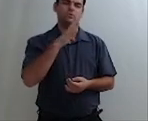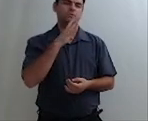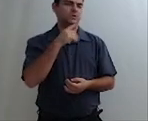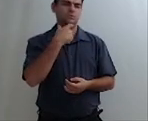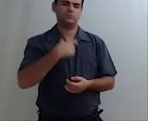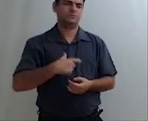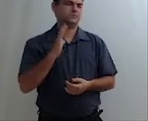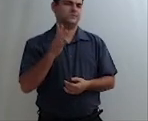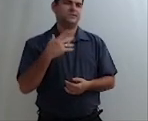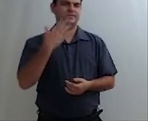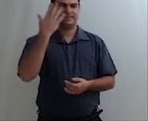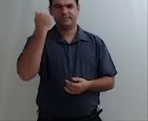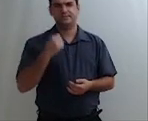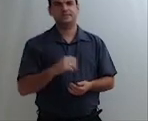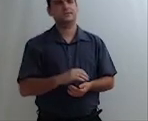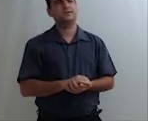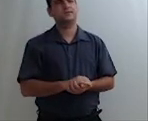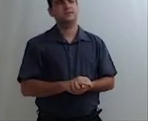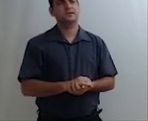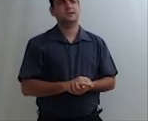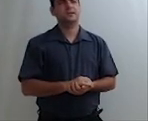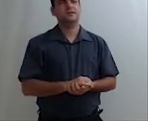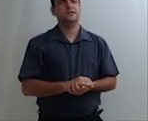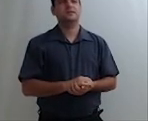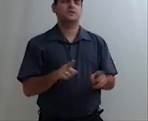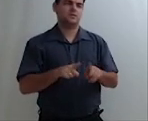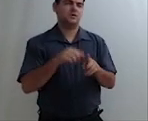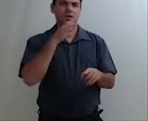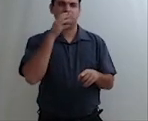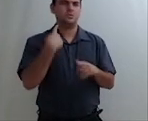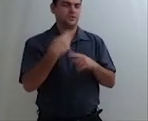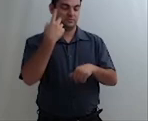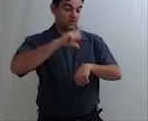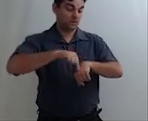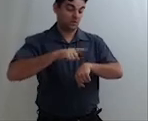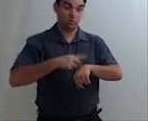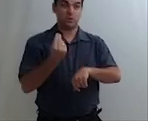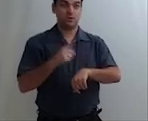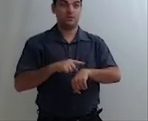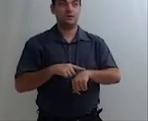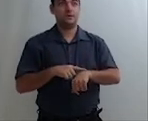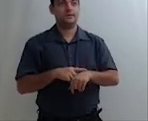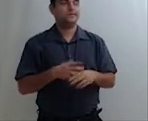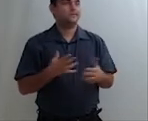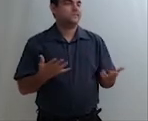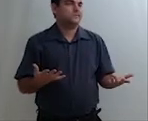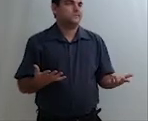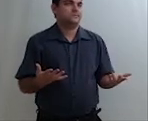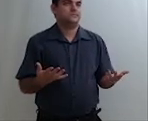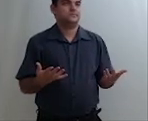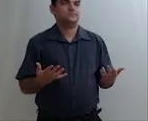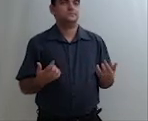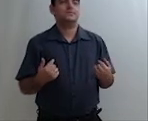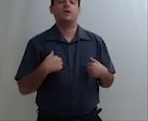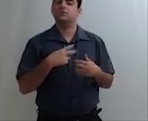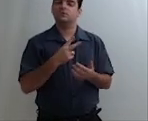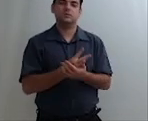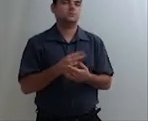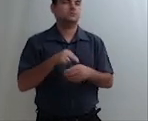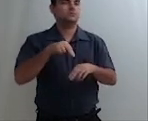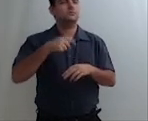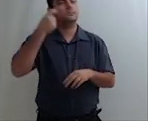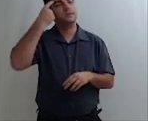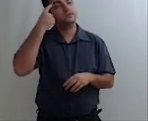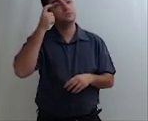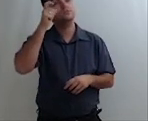trago V ser bastante ráp pela adiantada da hora eu trago questões empíricas né eu estabeleço uma uma diferenciação entre